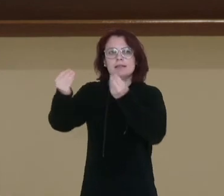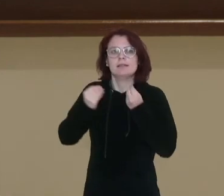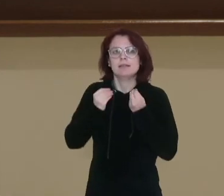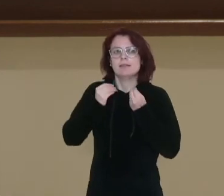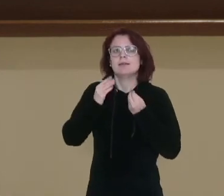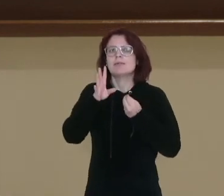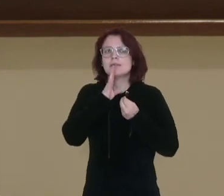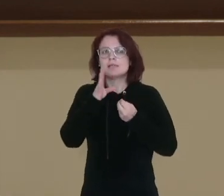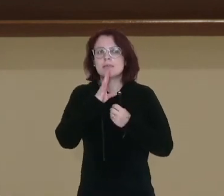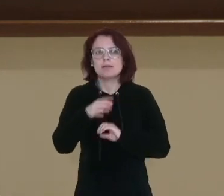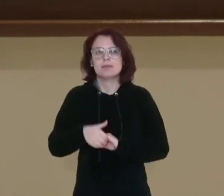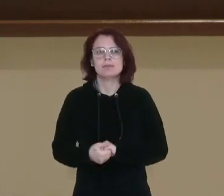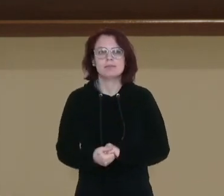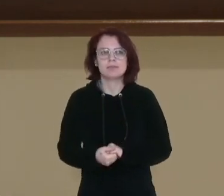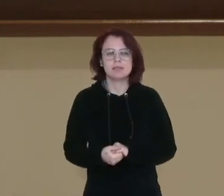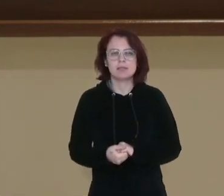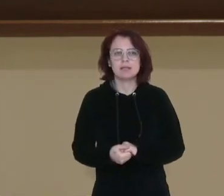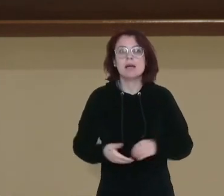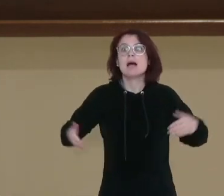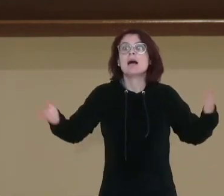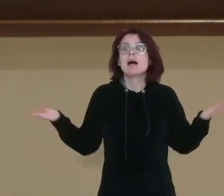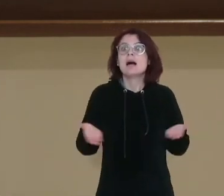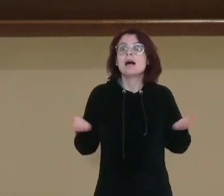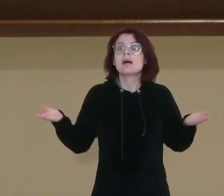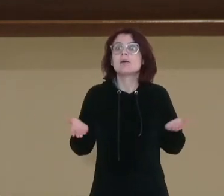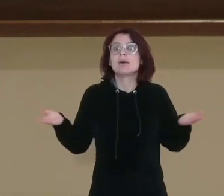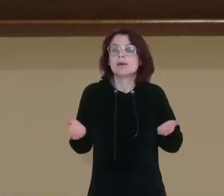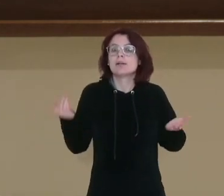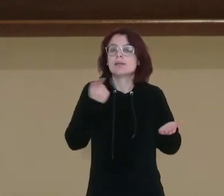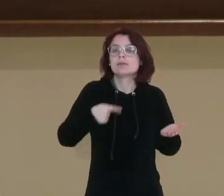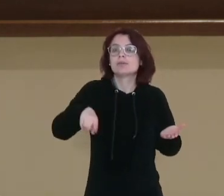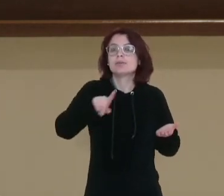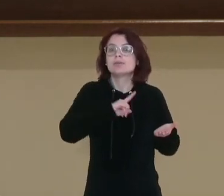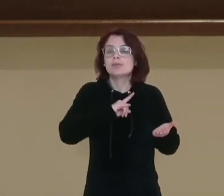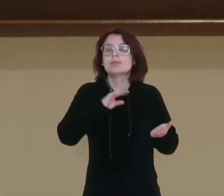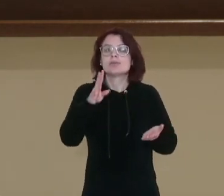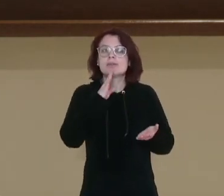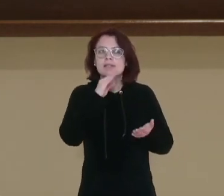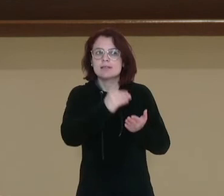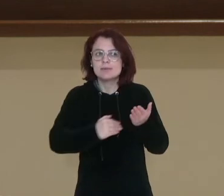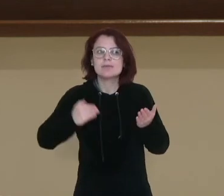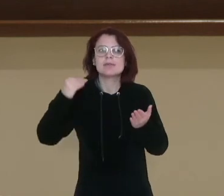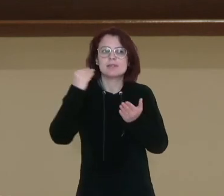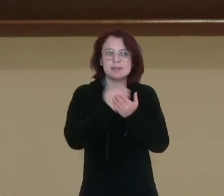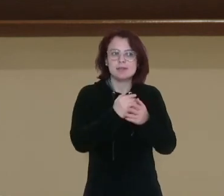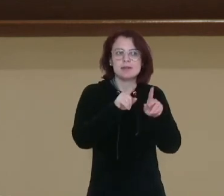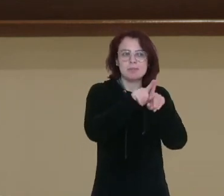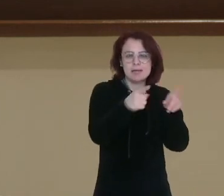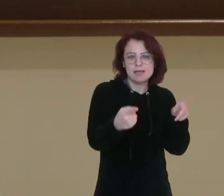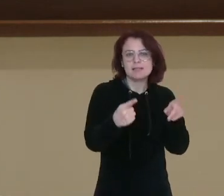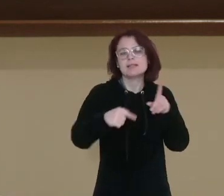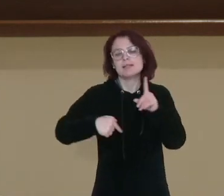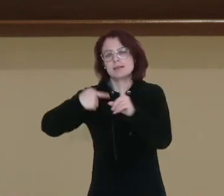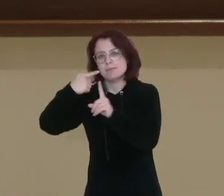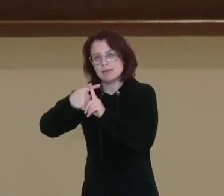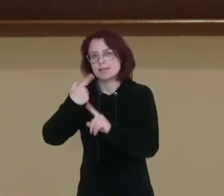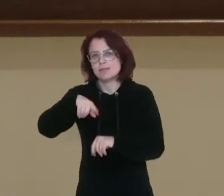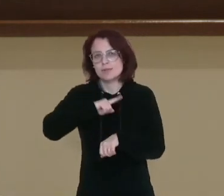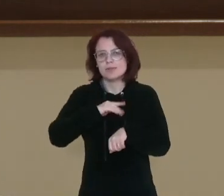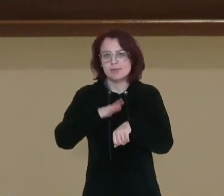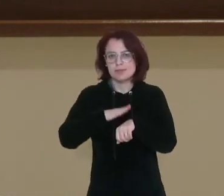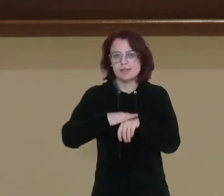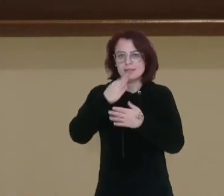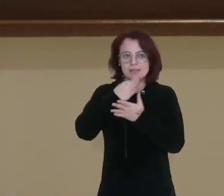vocês. Agora, vamos explorar mais um pouquinho o uso do mas e do mais no nosso